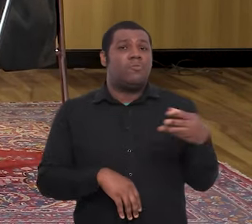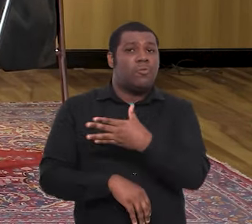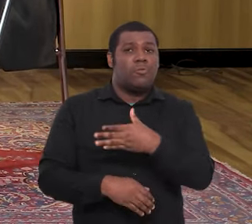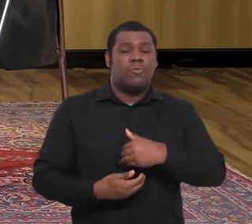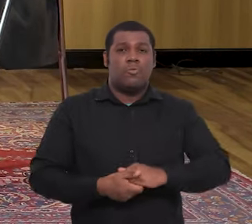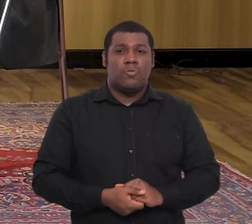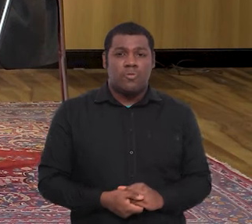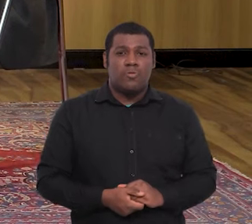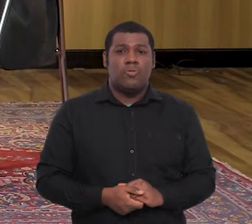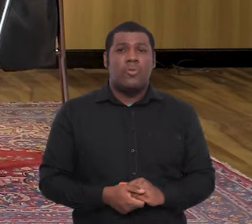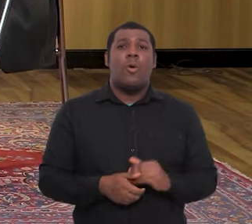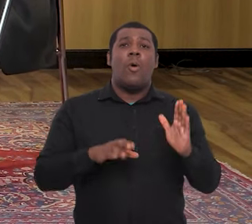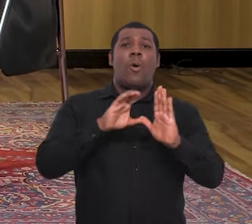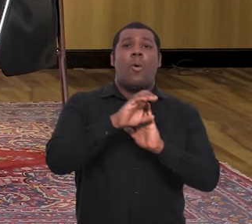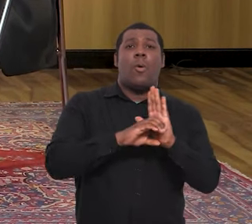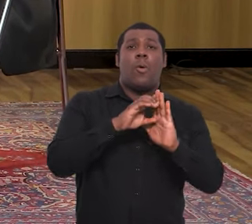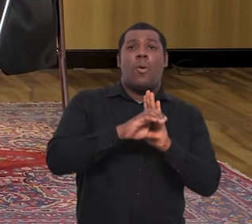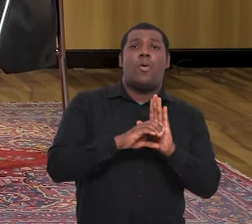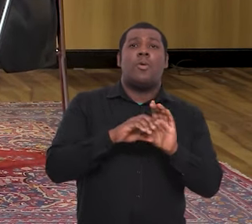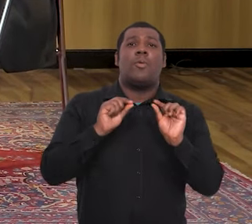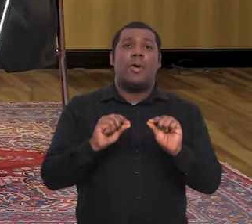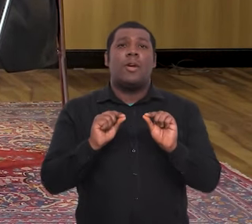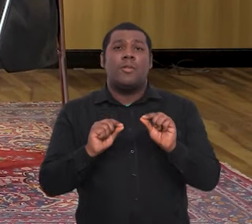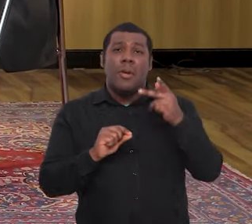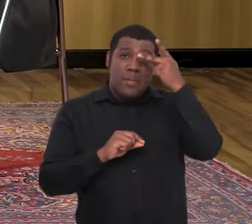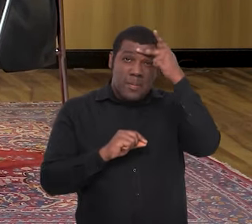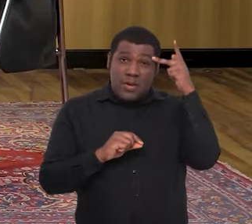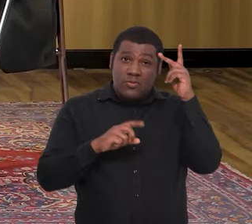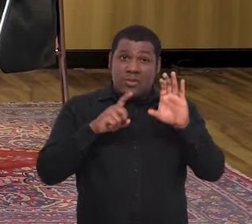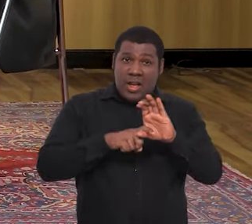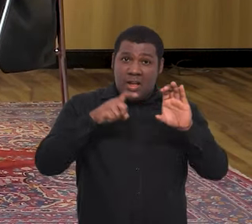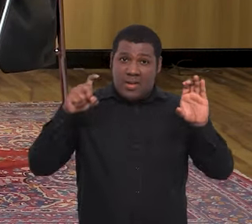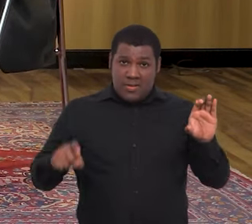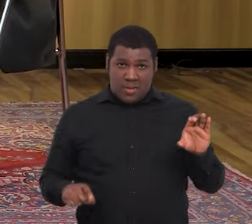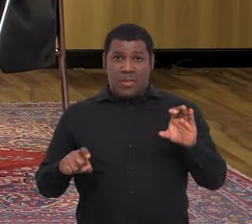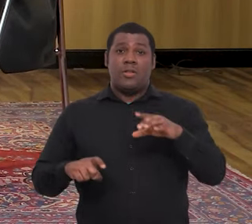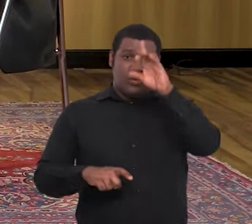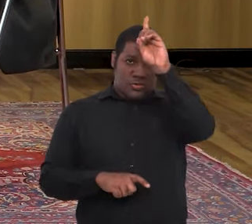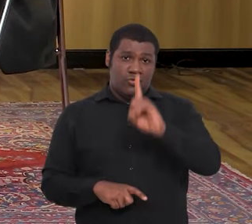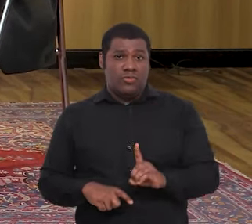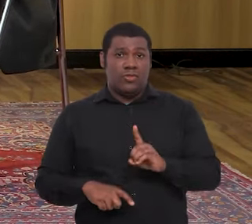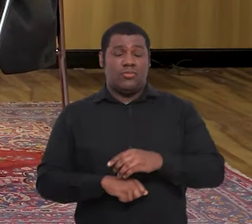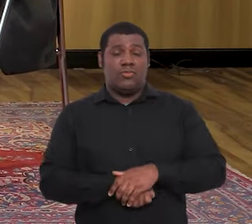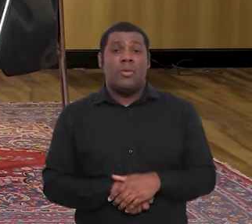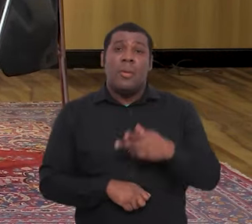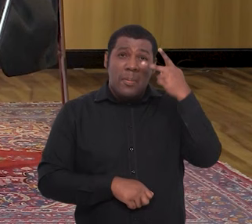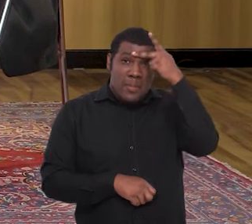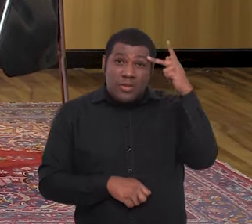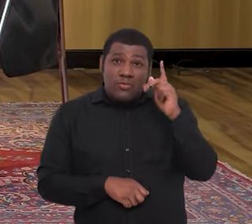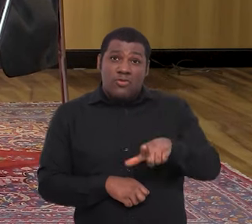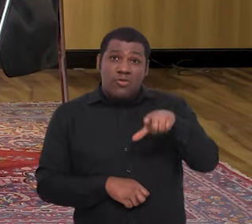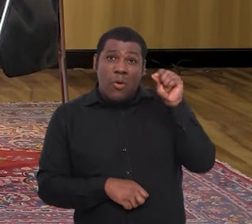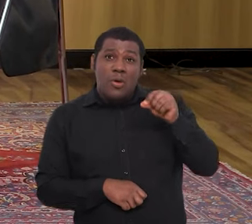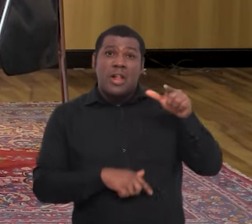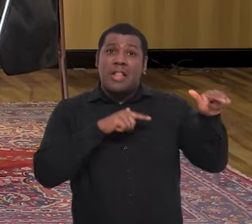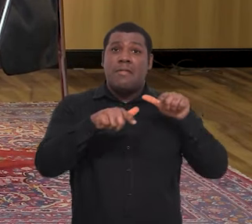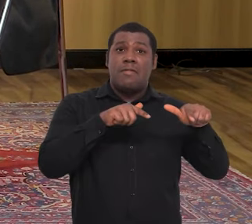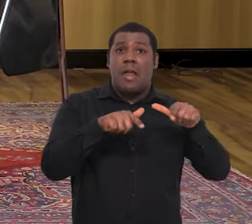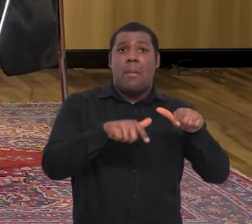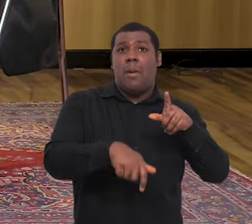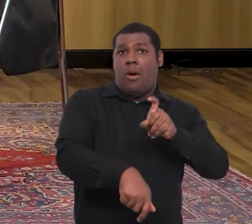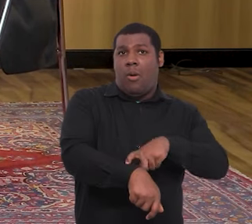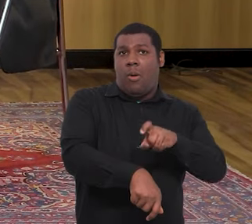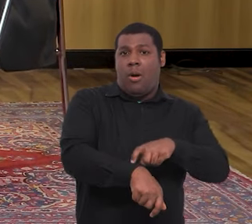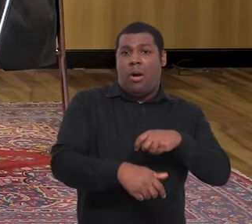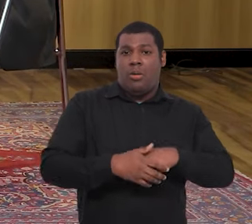categoria categoria de autônomos porém com direitos e autônomo para escolher a sua jornada Que hora que